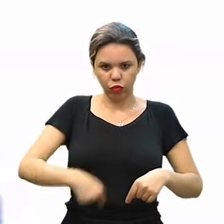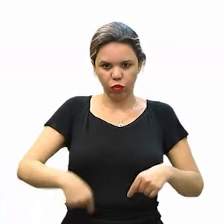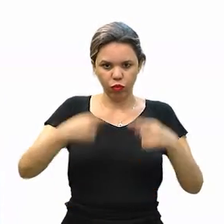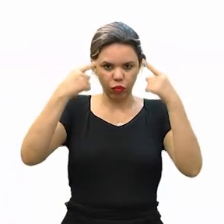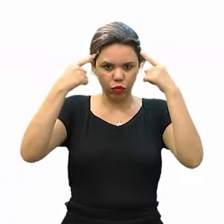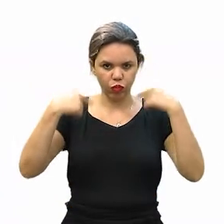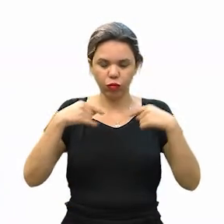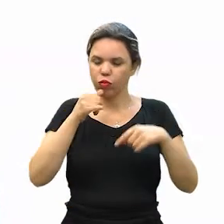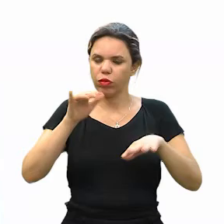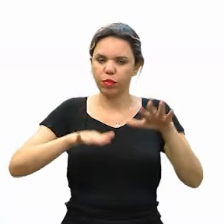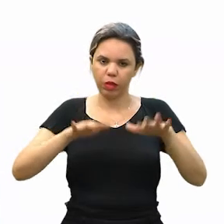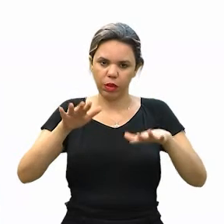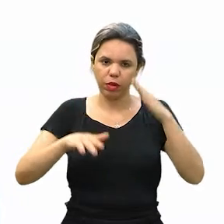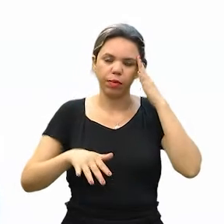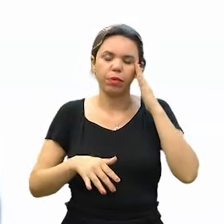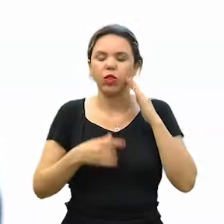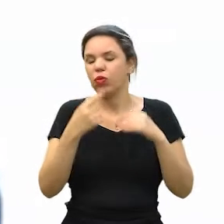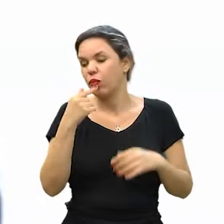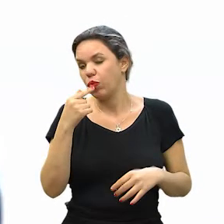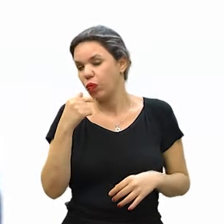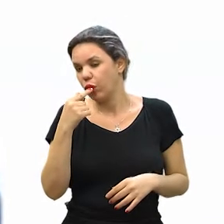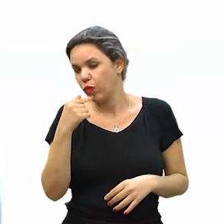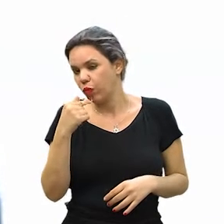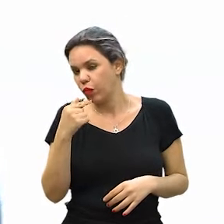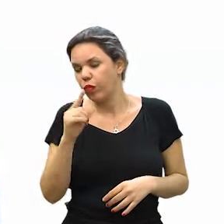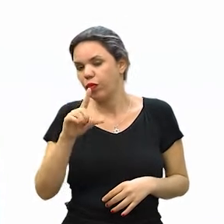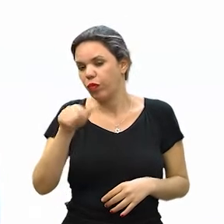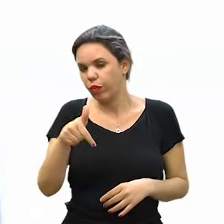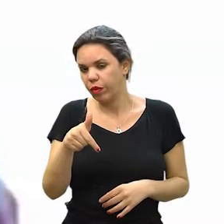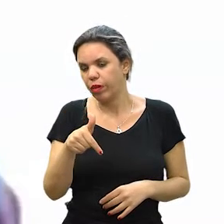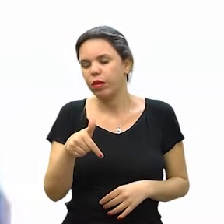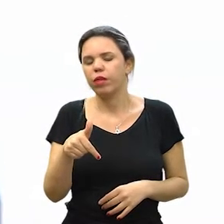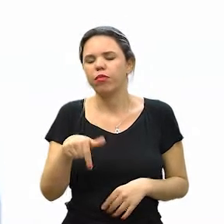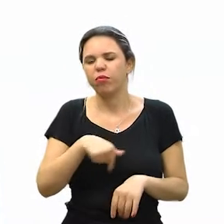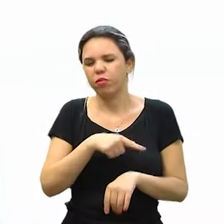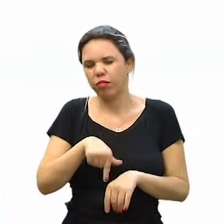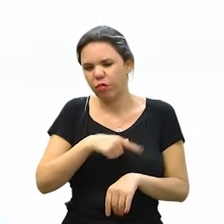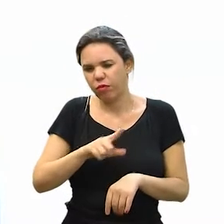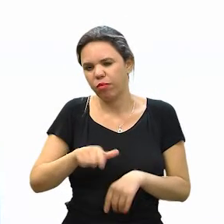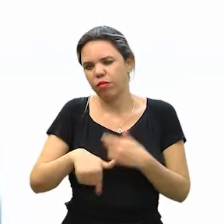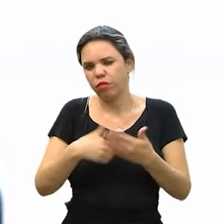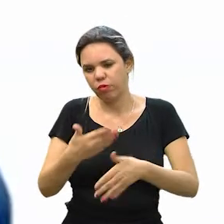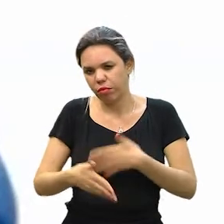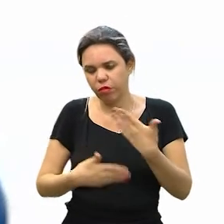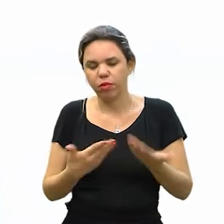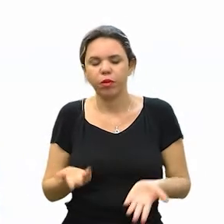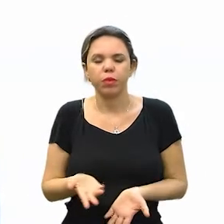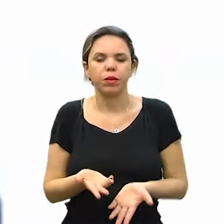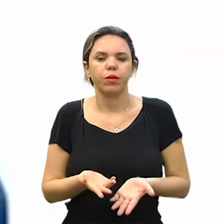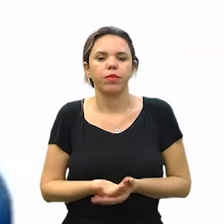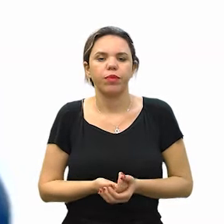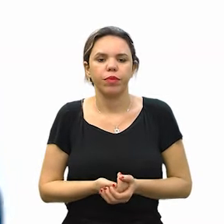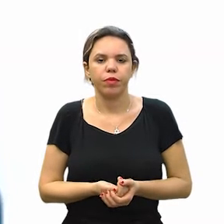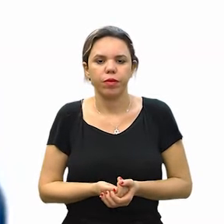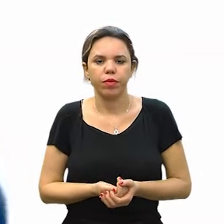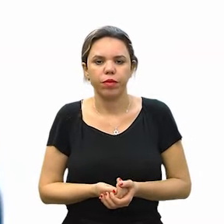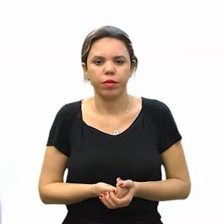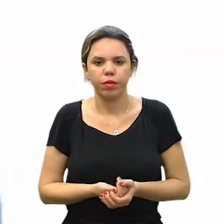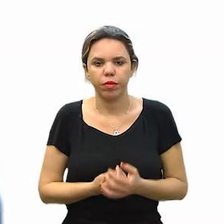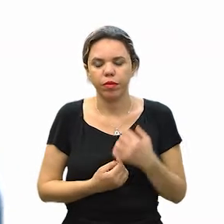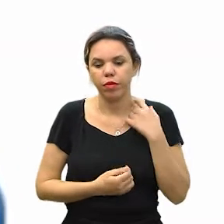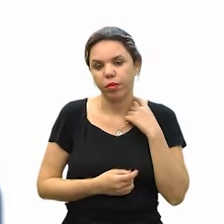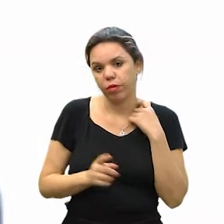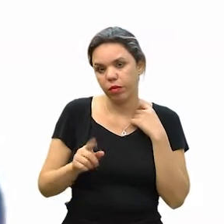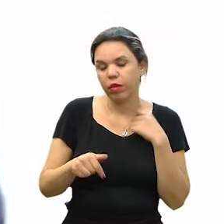faixa. Nesse local aparece vermelhidão. Logo depois, horas depois, o mais frequente é o que a gente